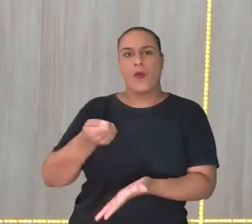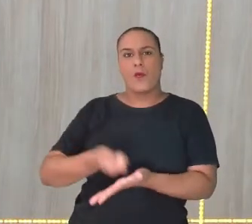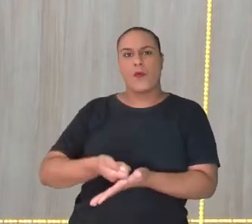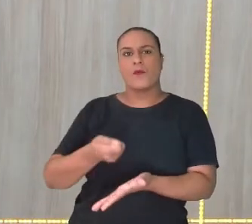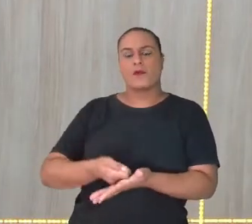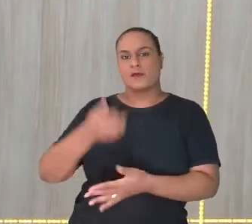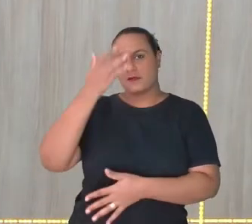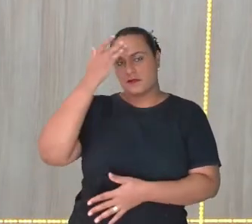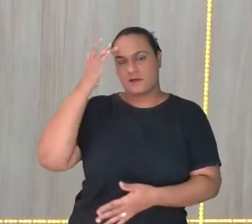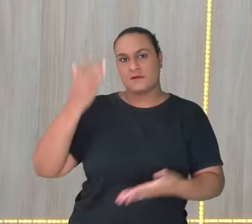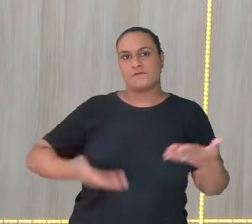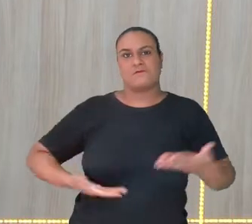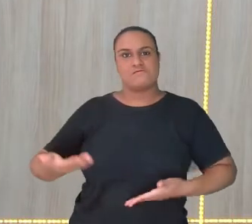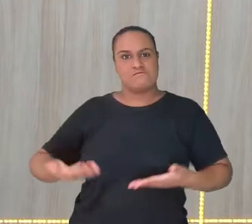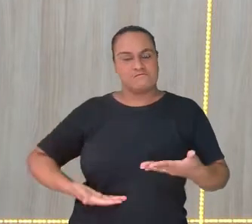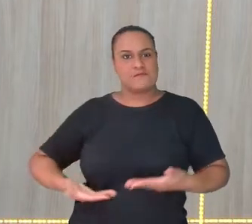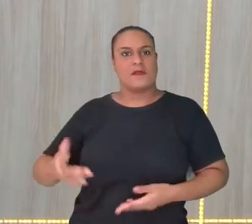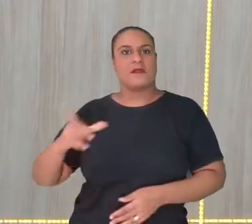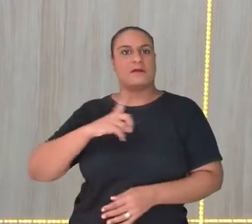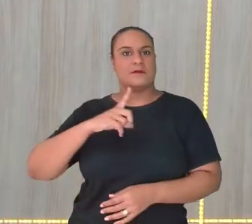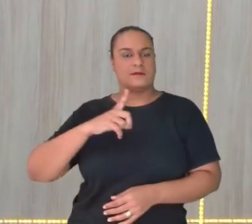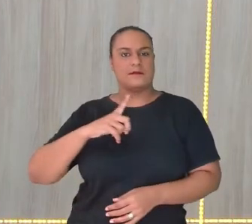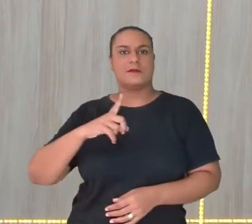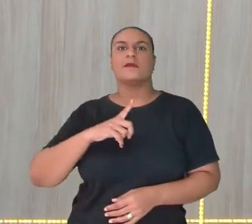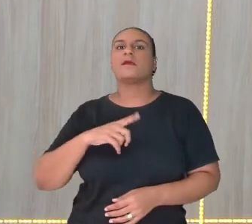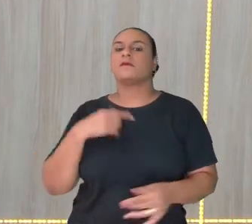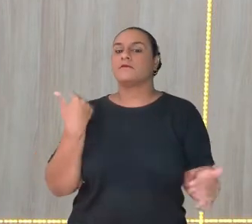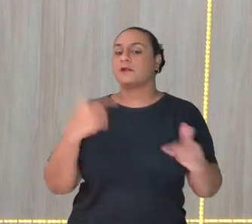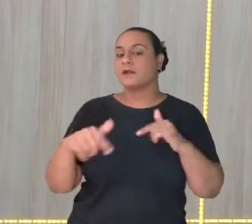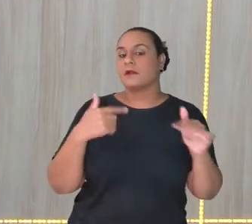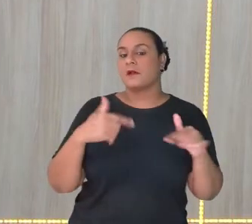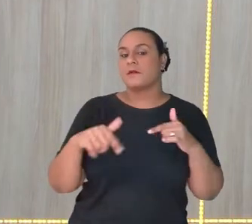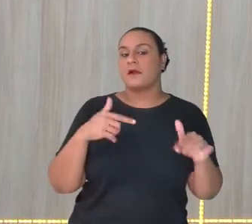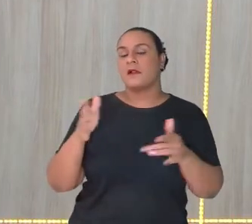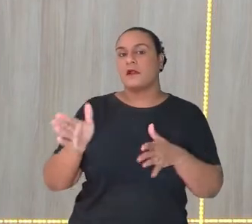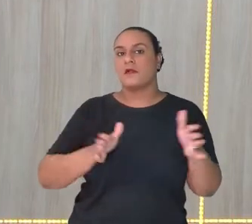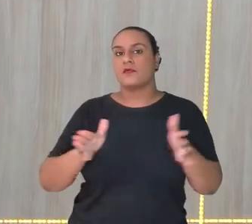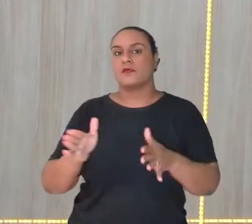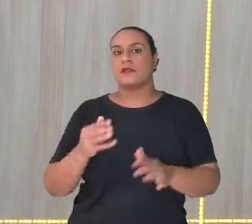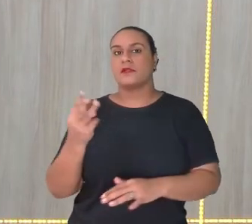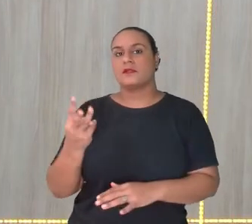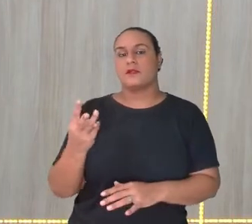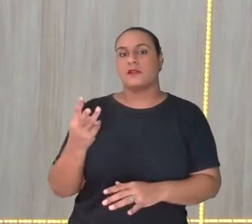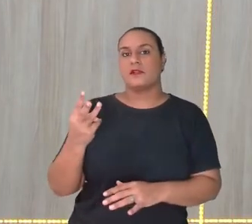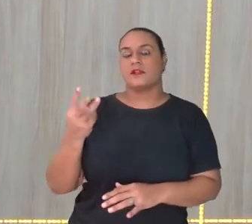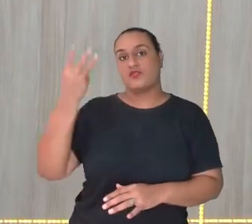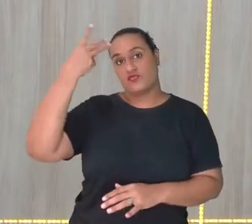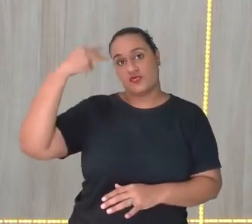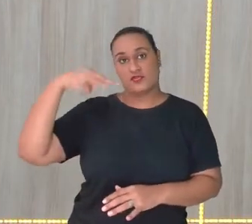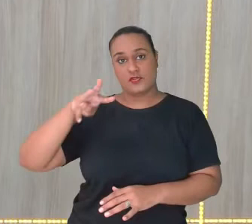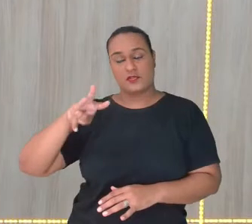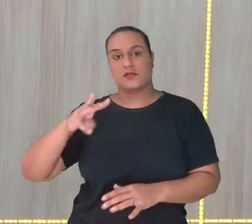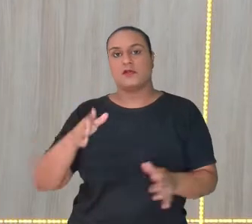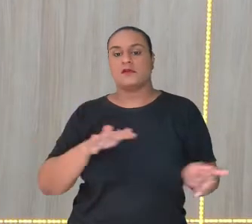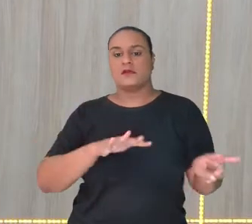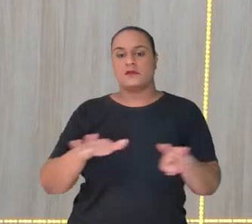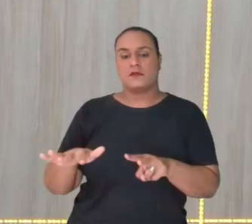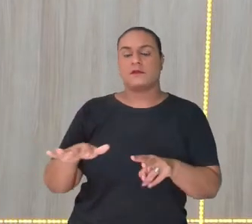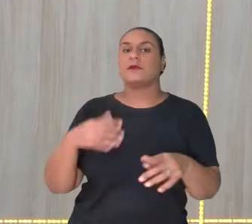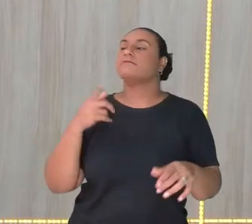os servos tinham de trabalhar durante 3 dias da semana nas terras